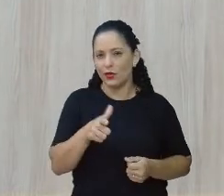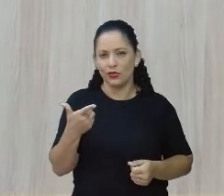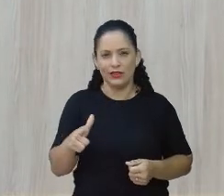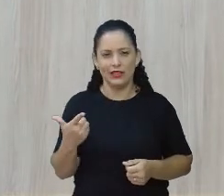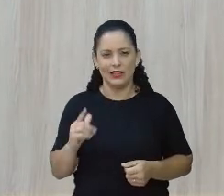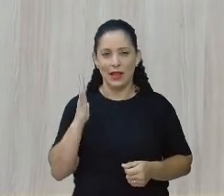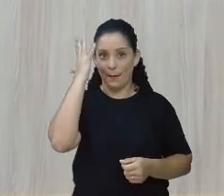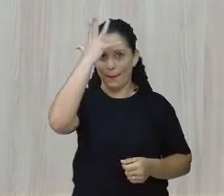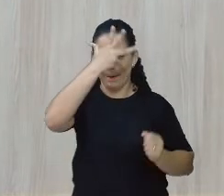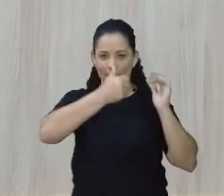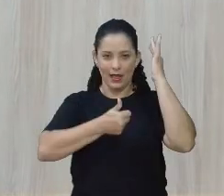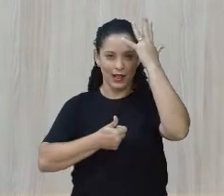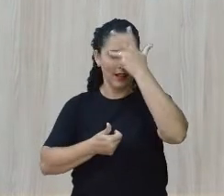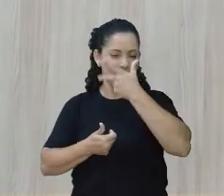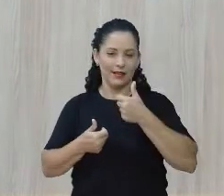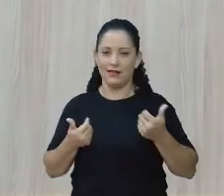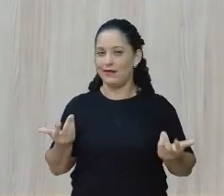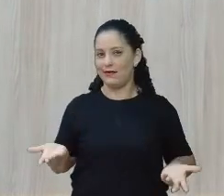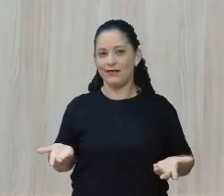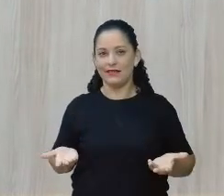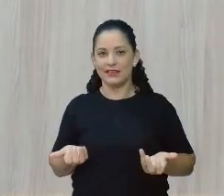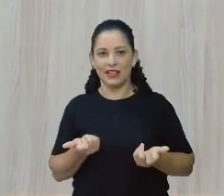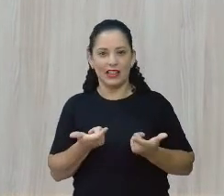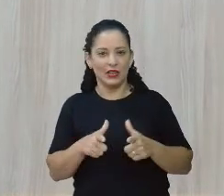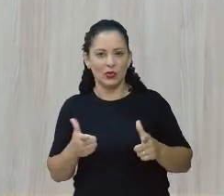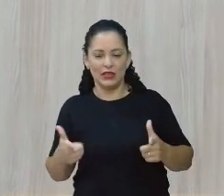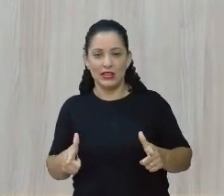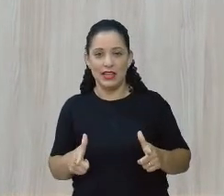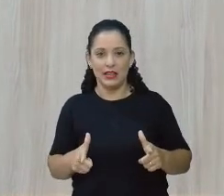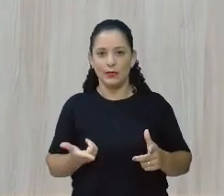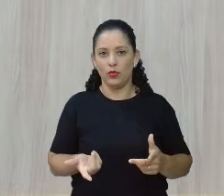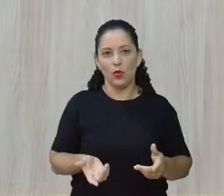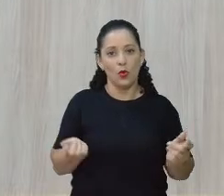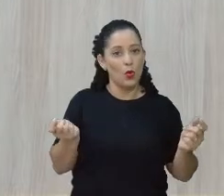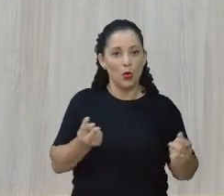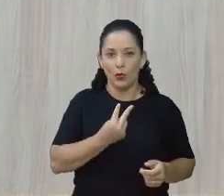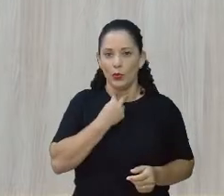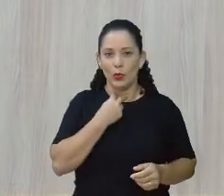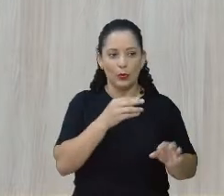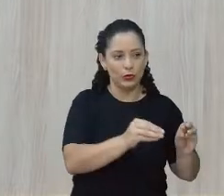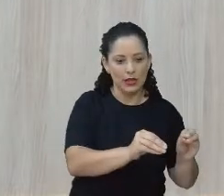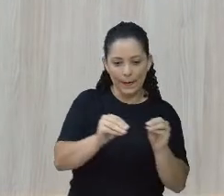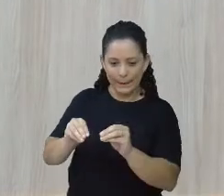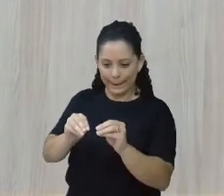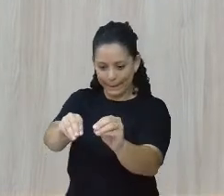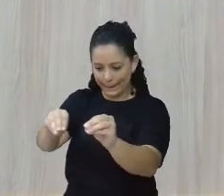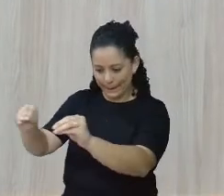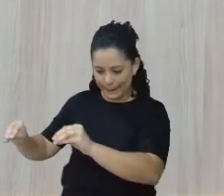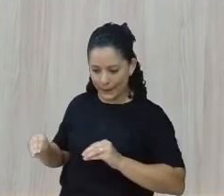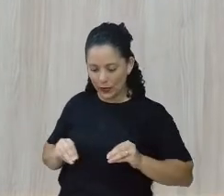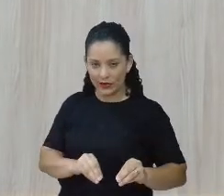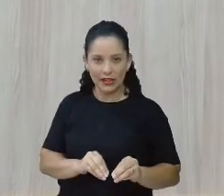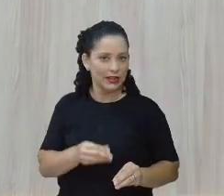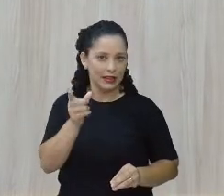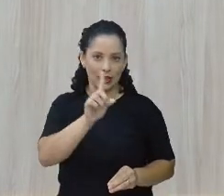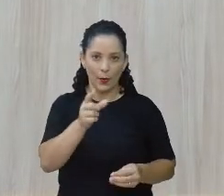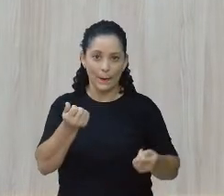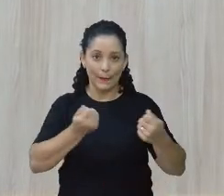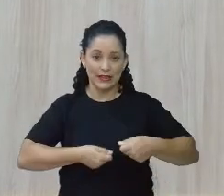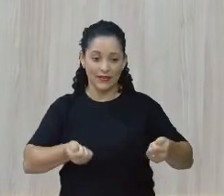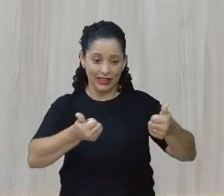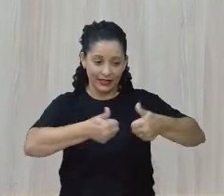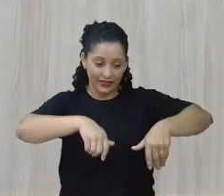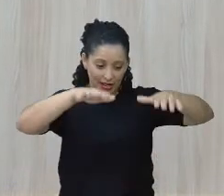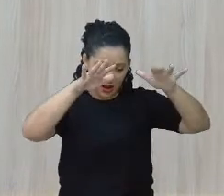tão arrojado, ele não era móvel, ou seja, a sua estrutura era fixa, precisava ficar dentro de uma